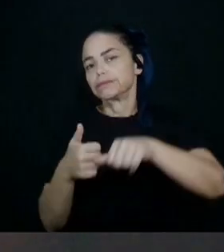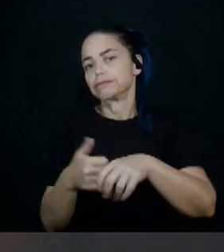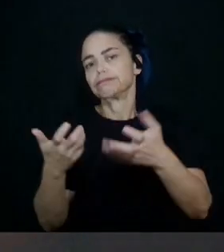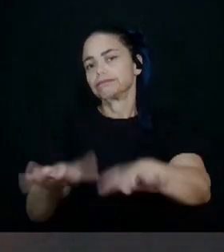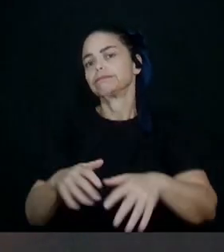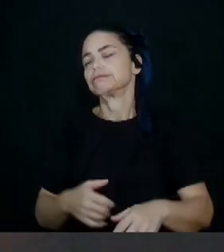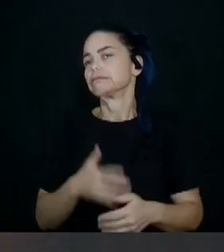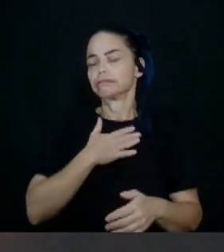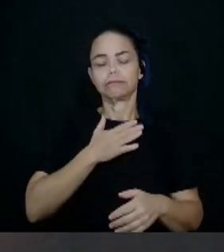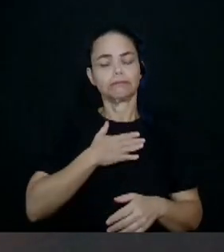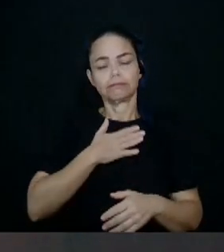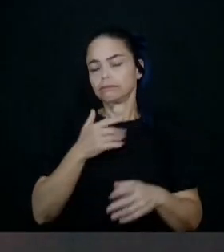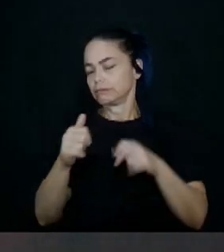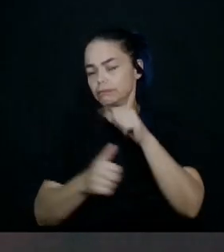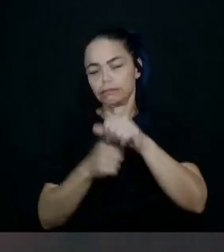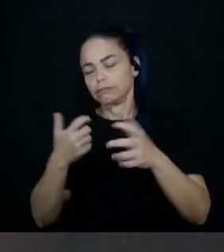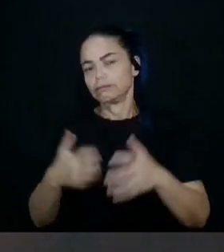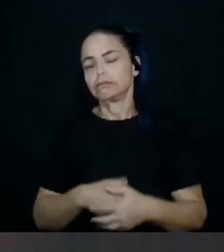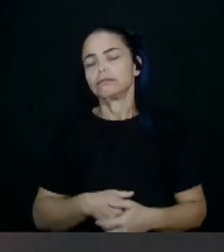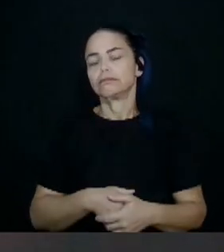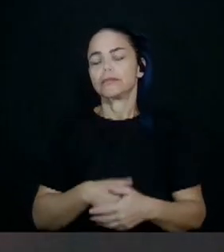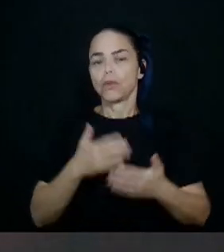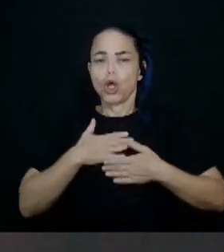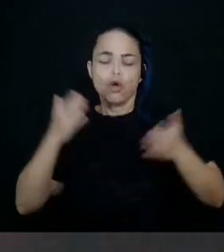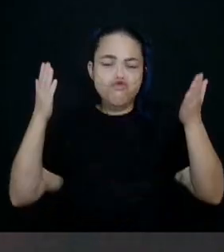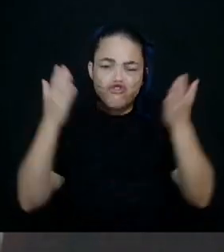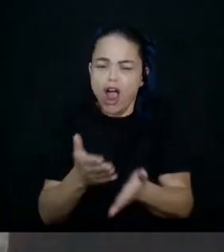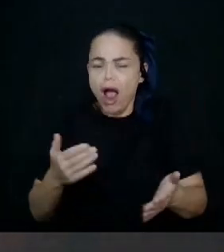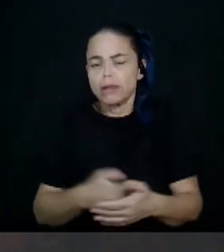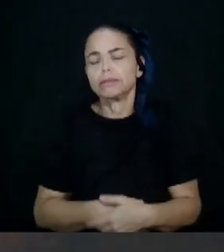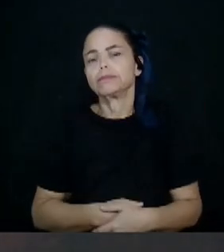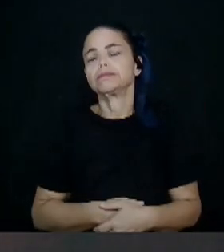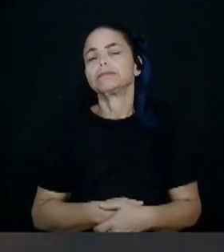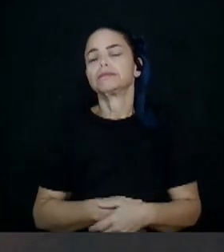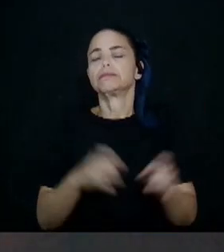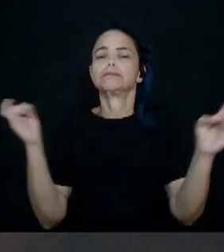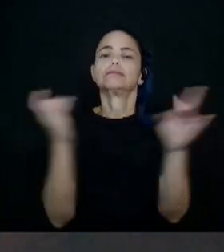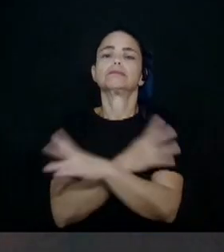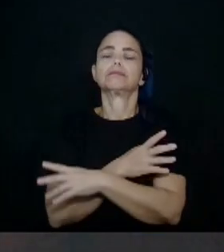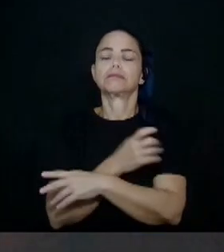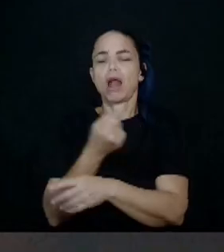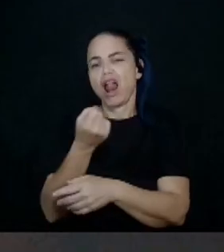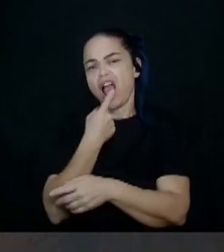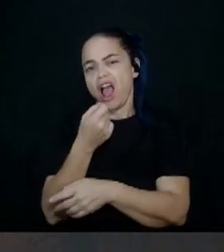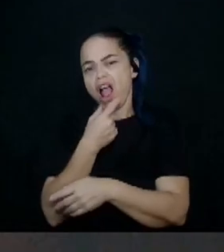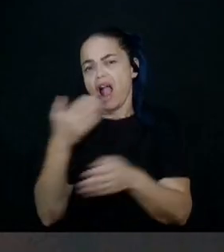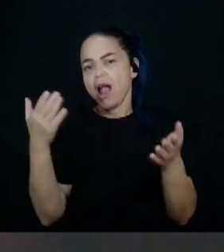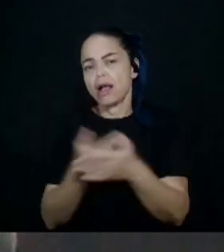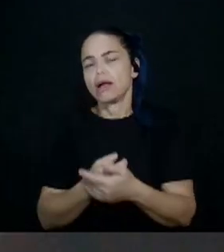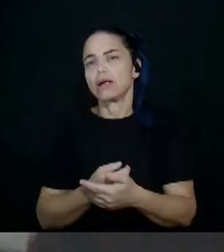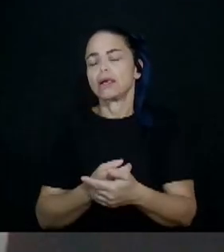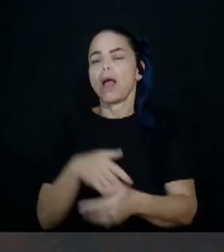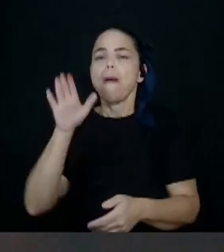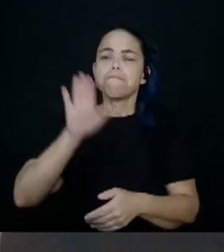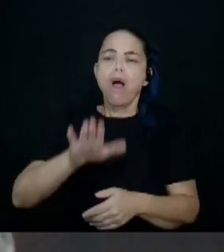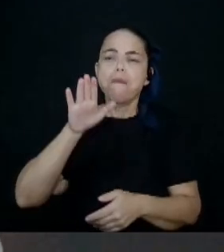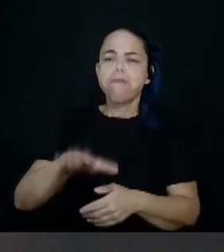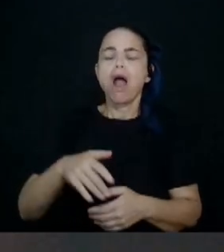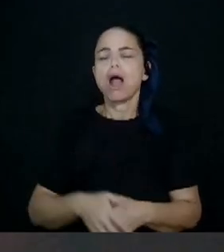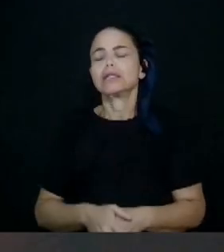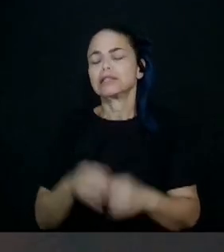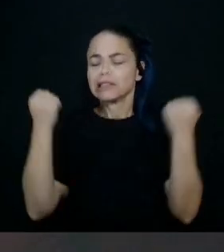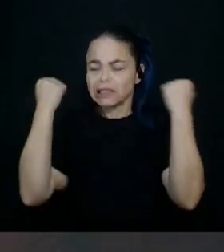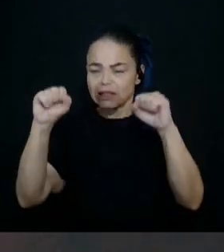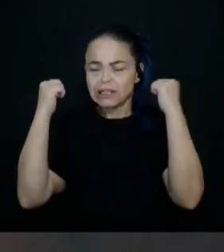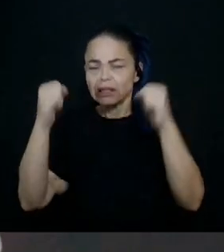mudança. Eu quero tudo no imediatismo. Eu quero pronto, eu quero remédio, eu quero agora. A buzina é agora, eu estresso, eu ponho